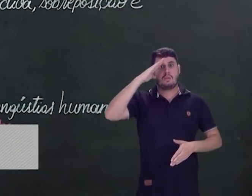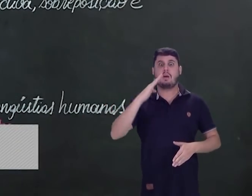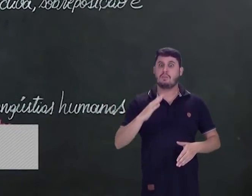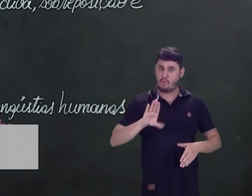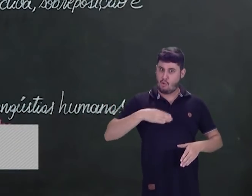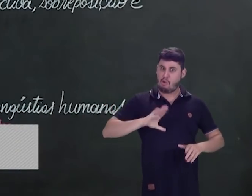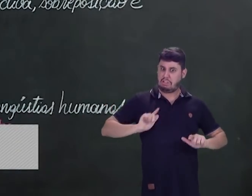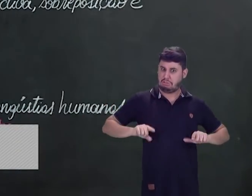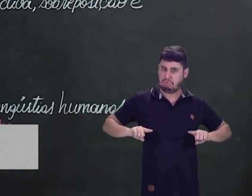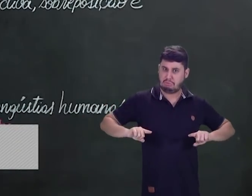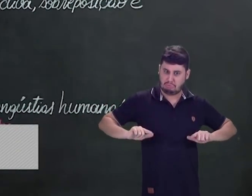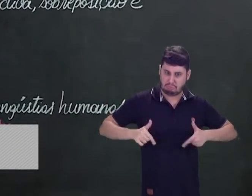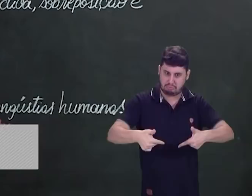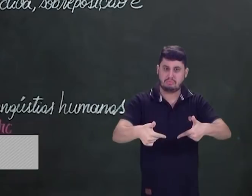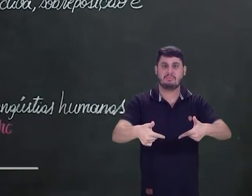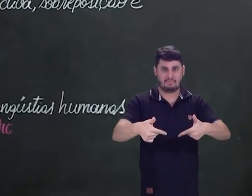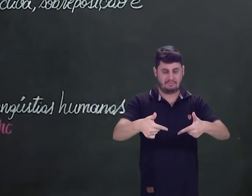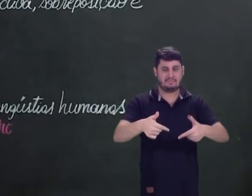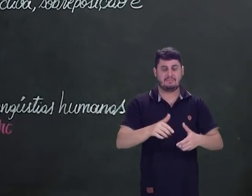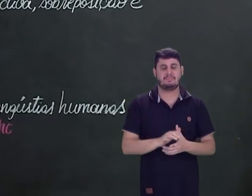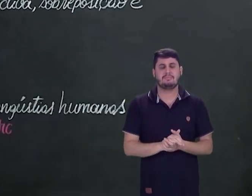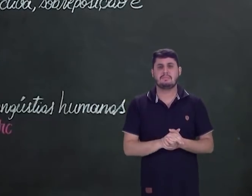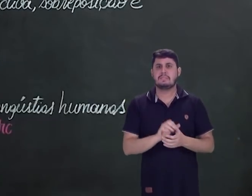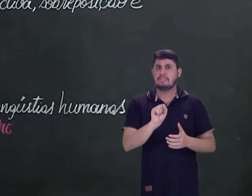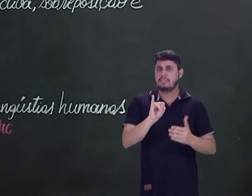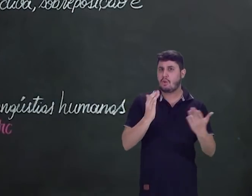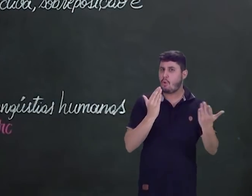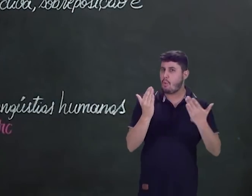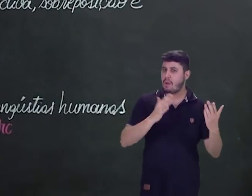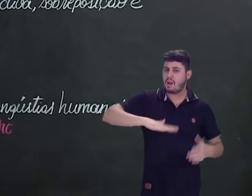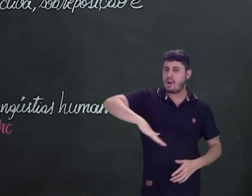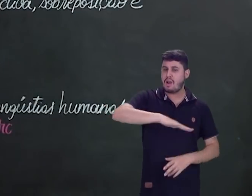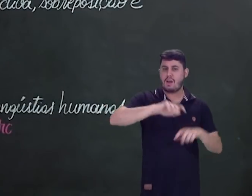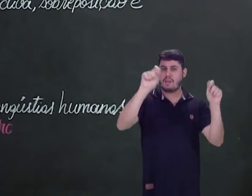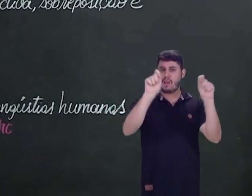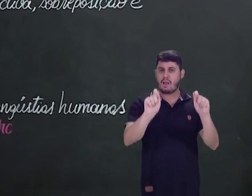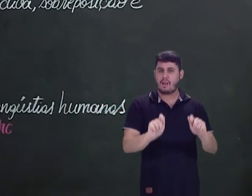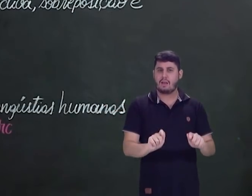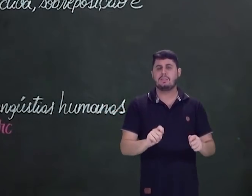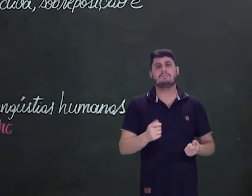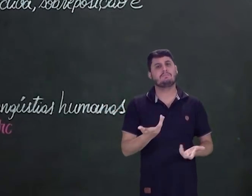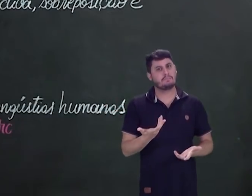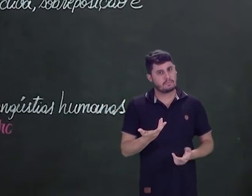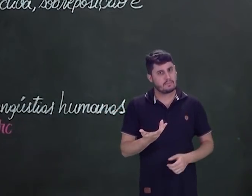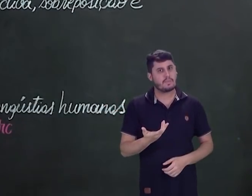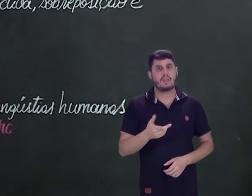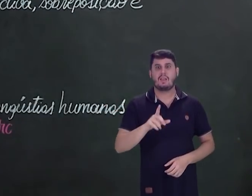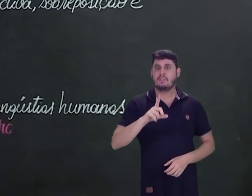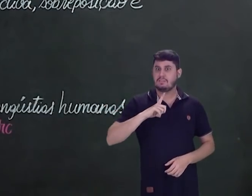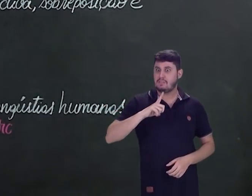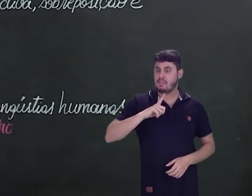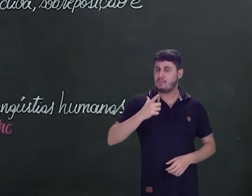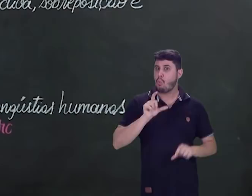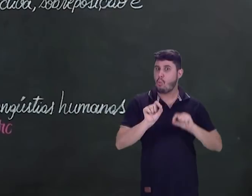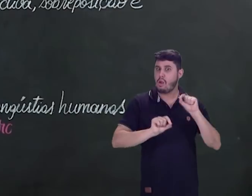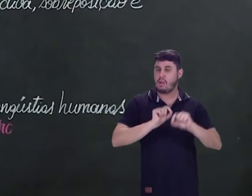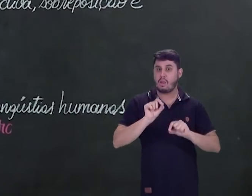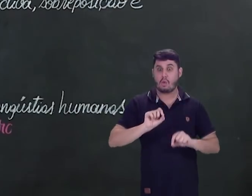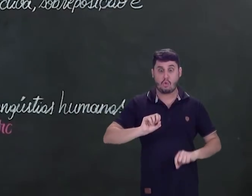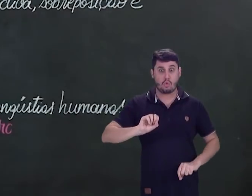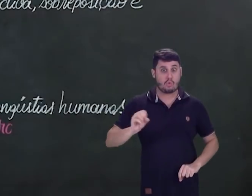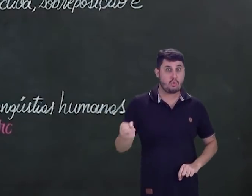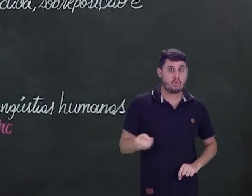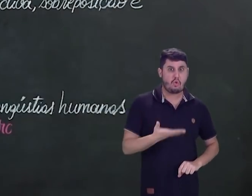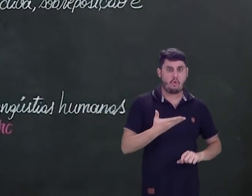pra porrada. E, fazendo essa relação com a arte, é uma frente inovadora no início do século XX. Os artistas,